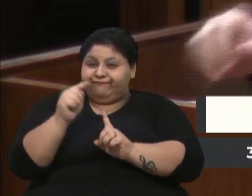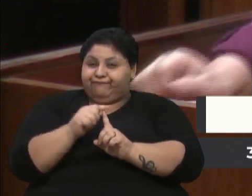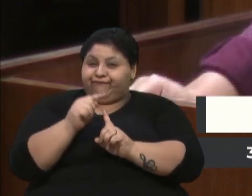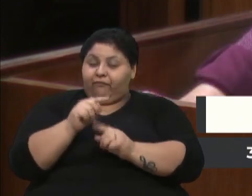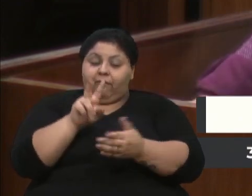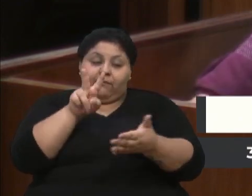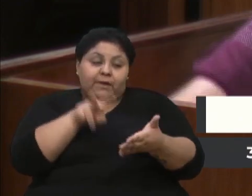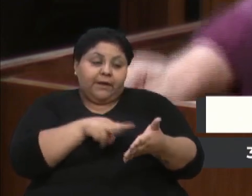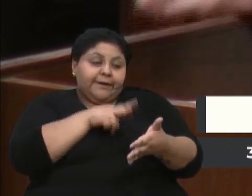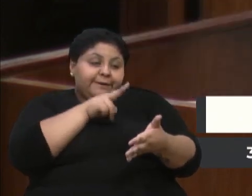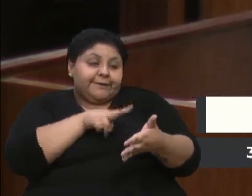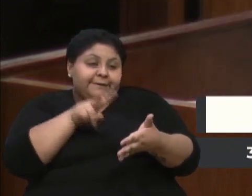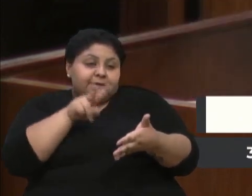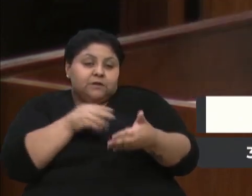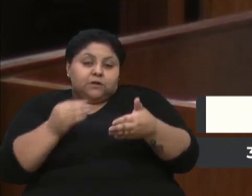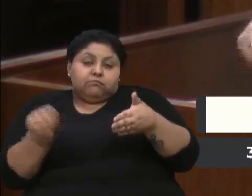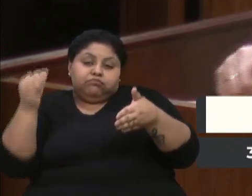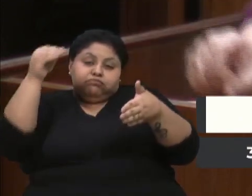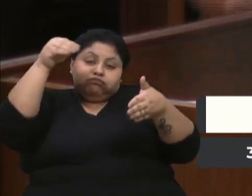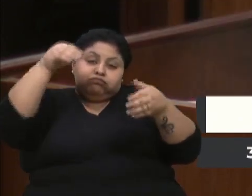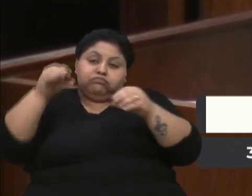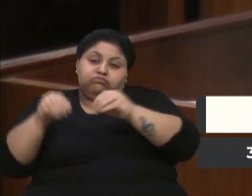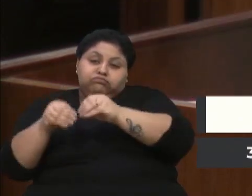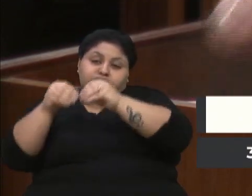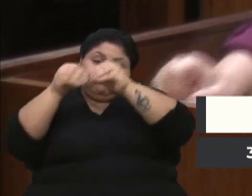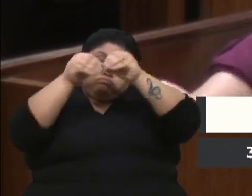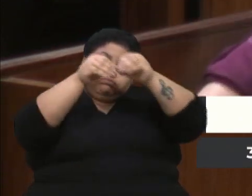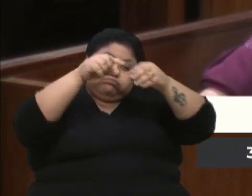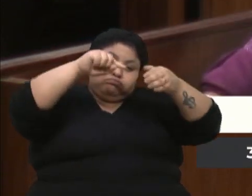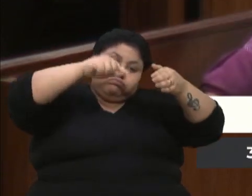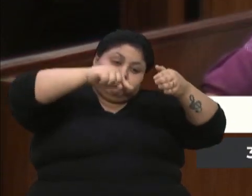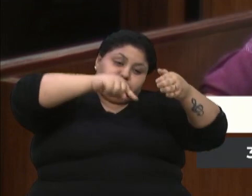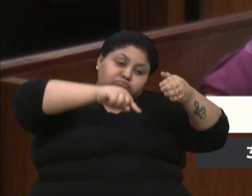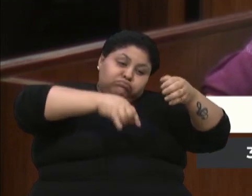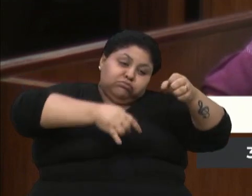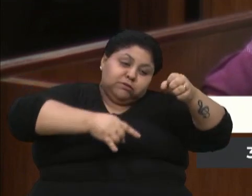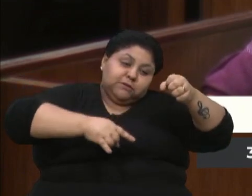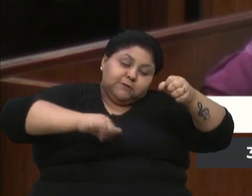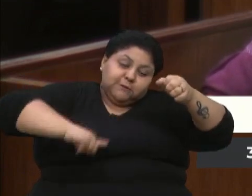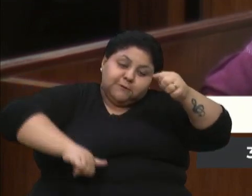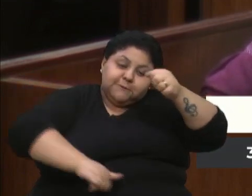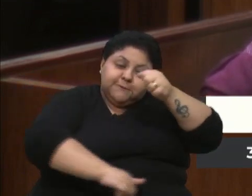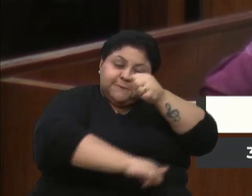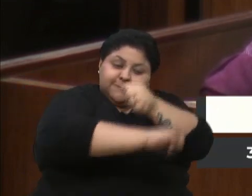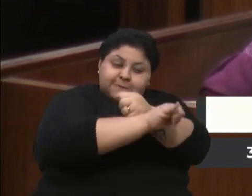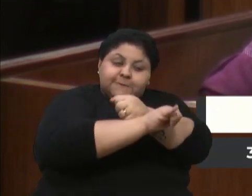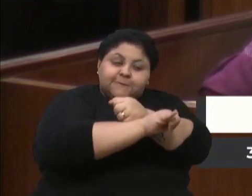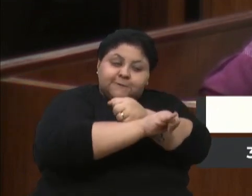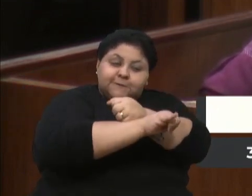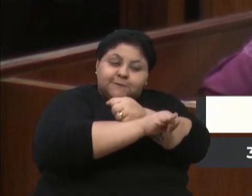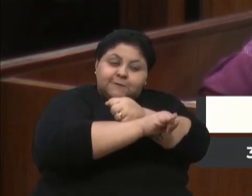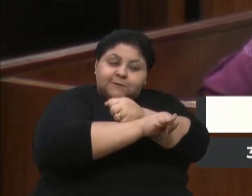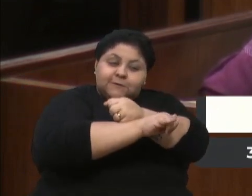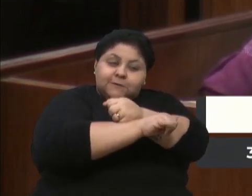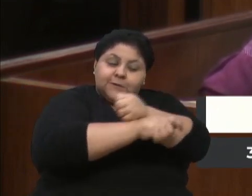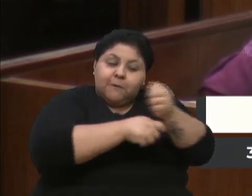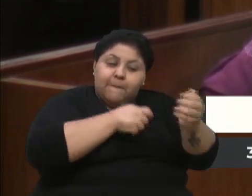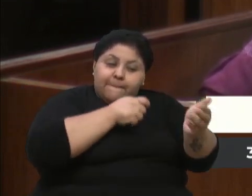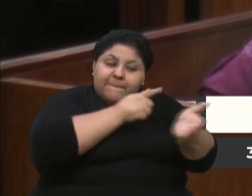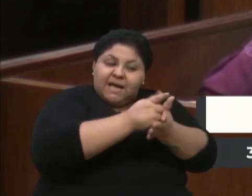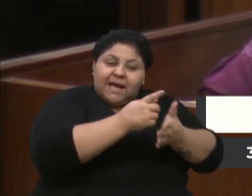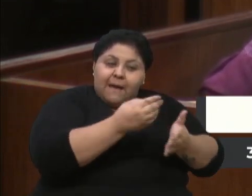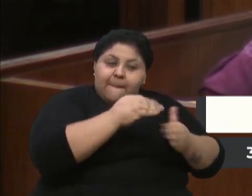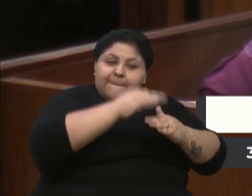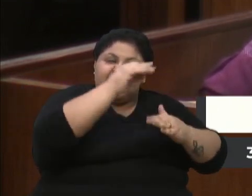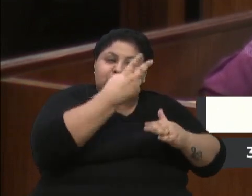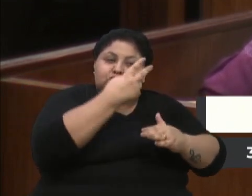dancinha descendo no avião, onde vai custar, vereador Xuxa, 2 milhões de reais para ficar hospedada num hotel de luxo.